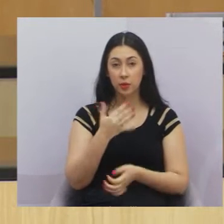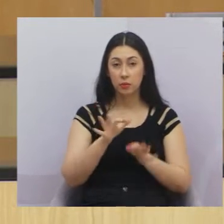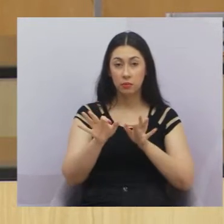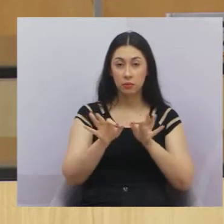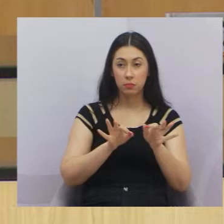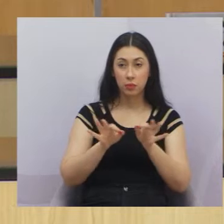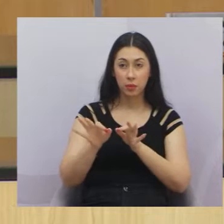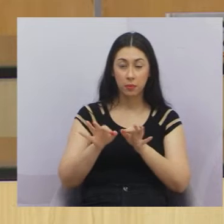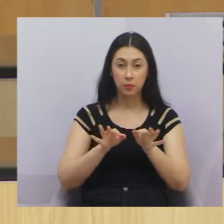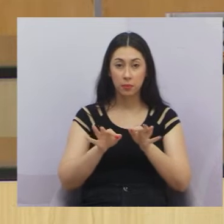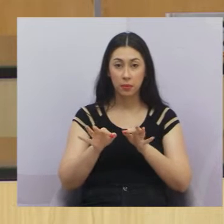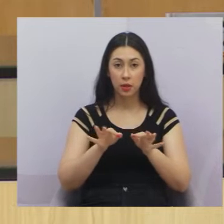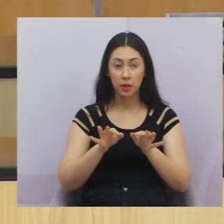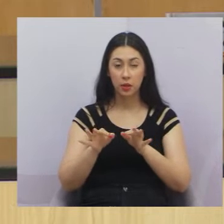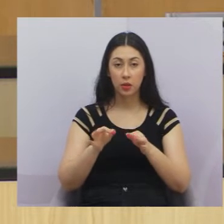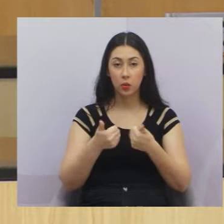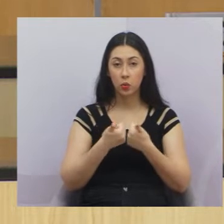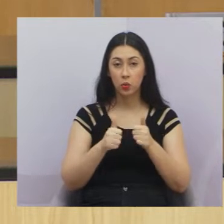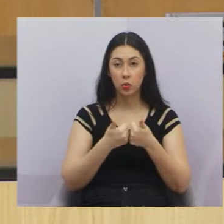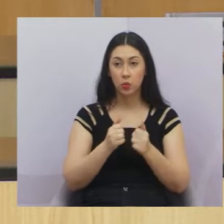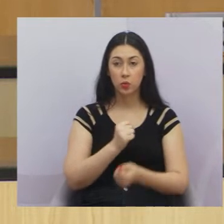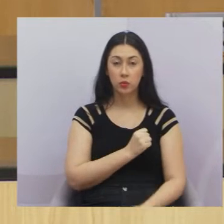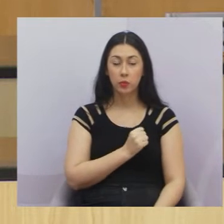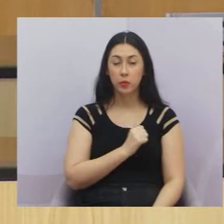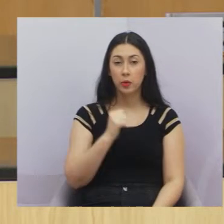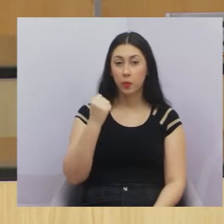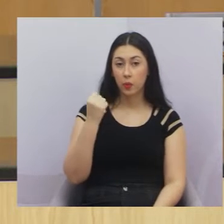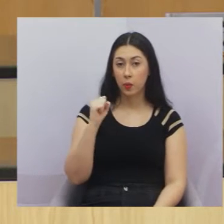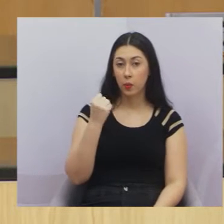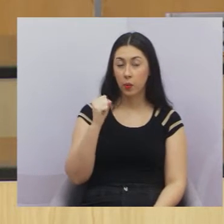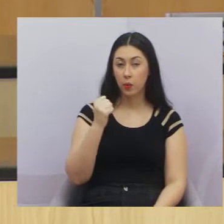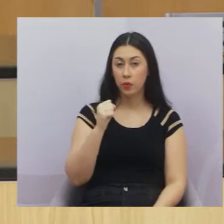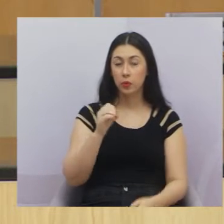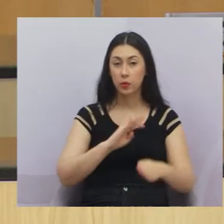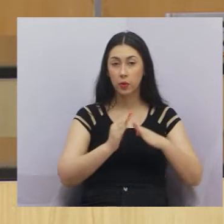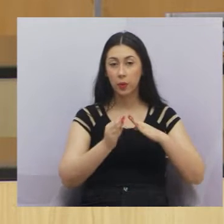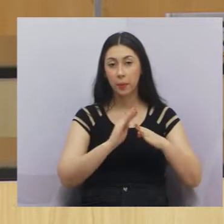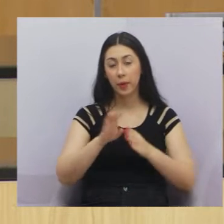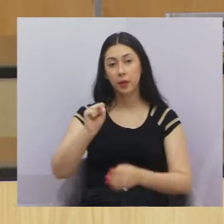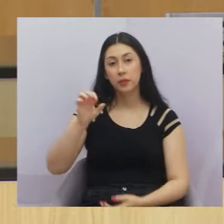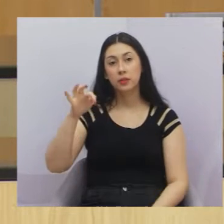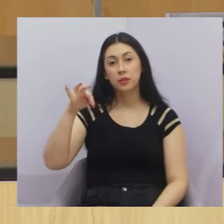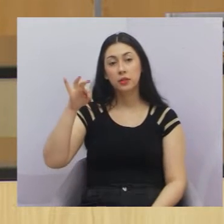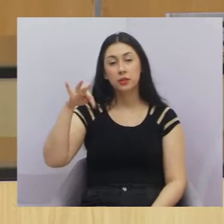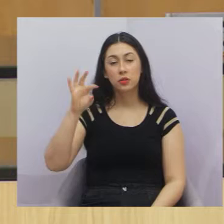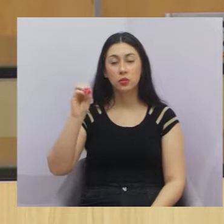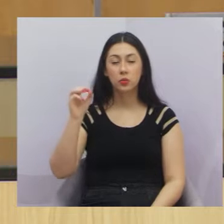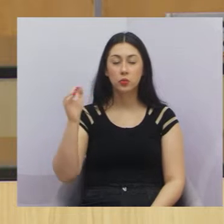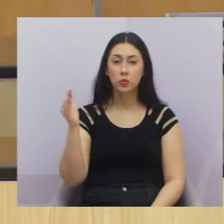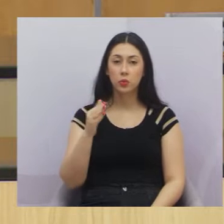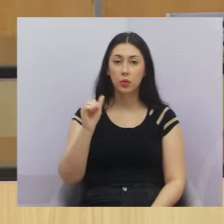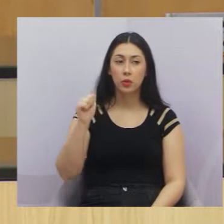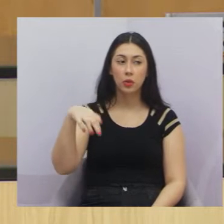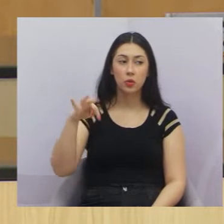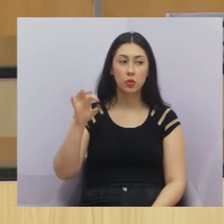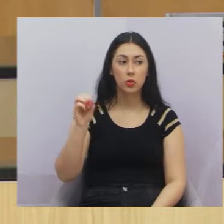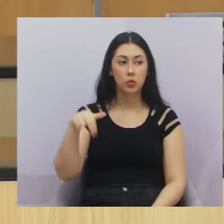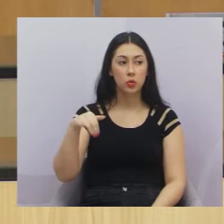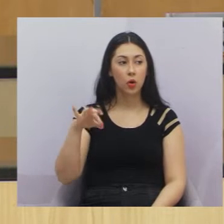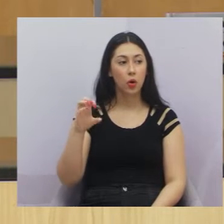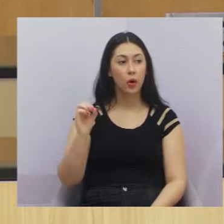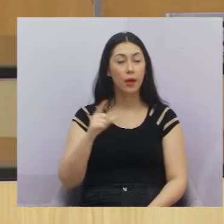providência para que a linha circular 8, Parque Santo Antônio, possa ter mais horário de